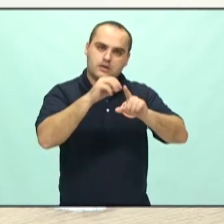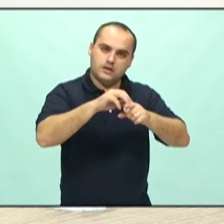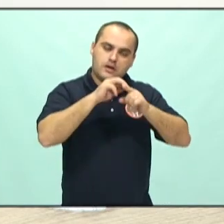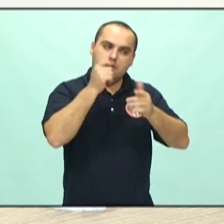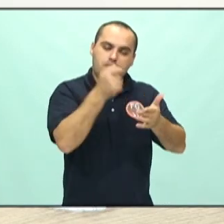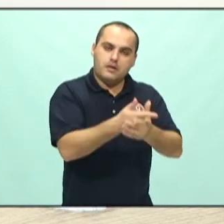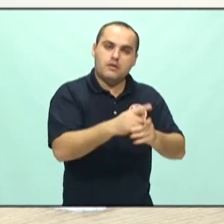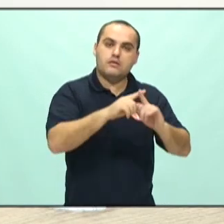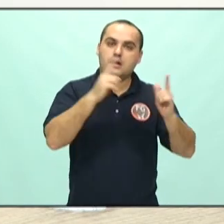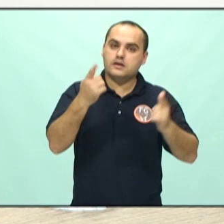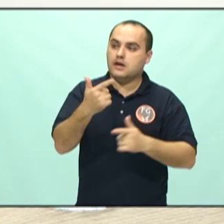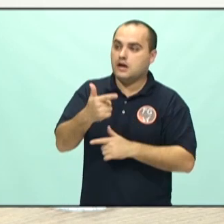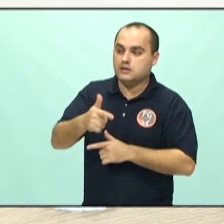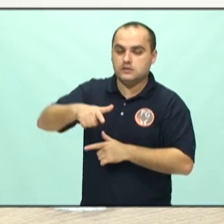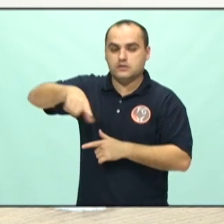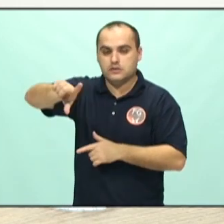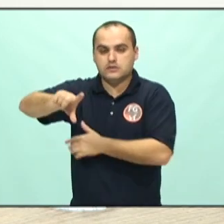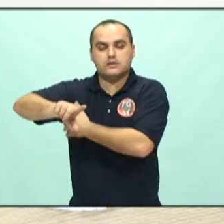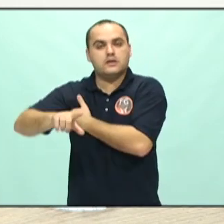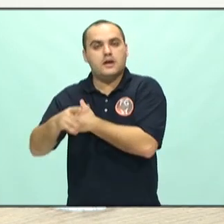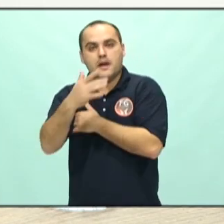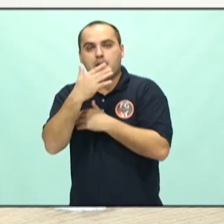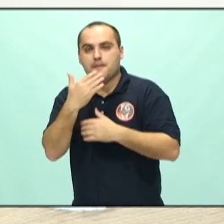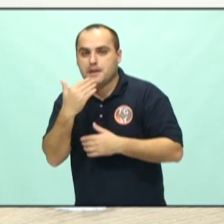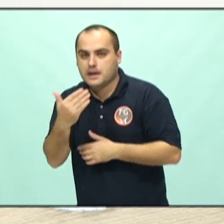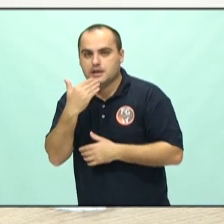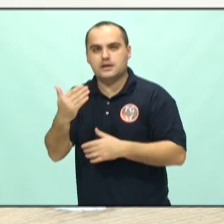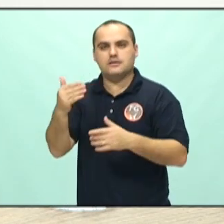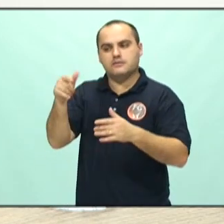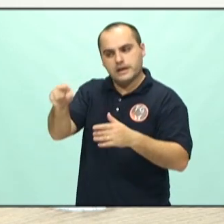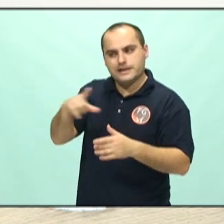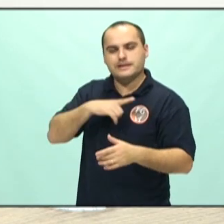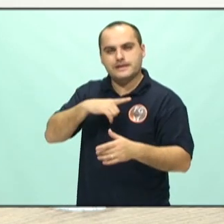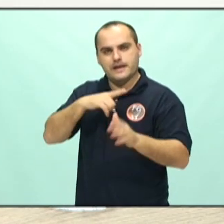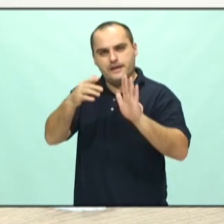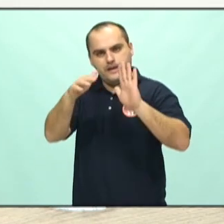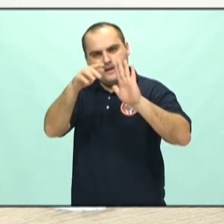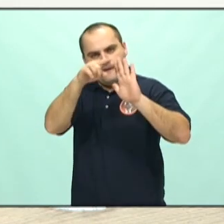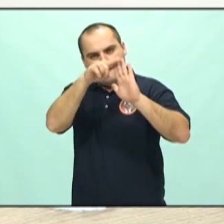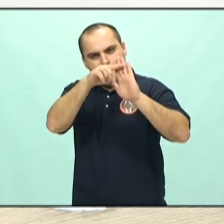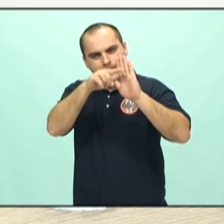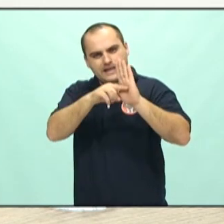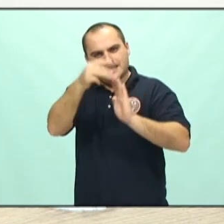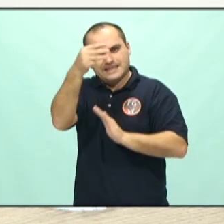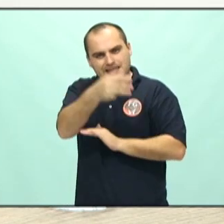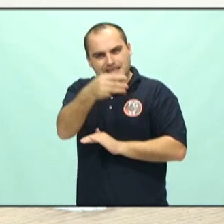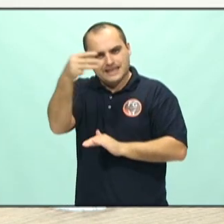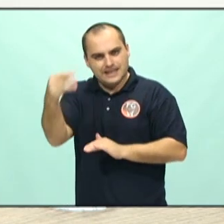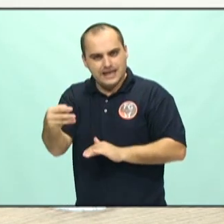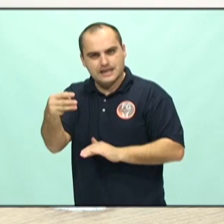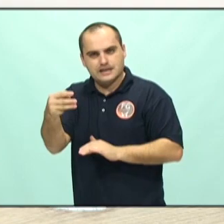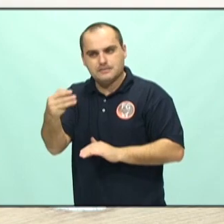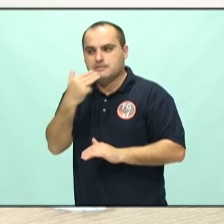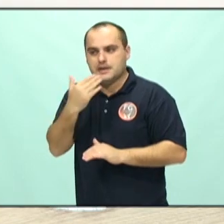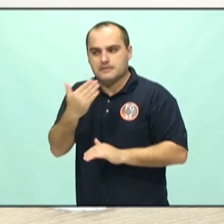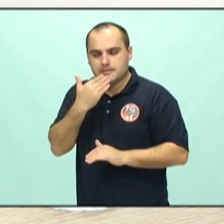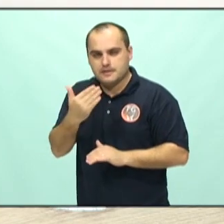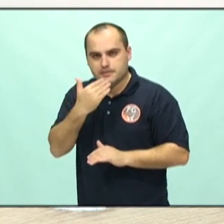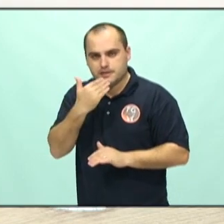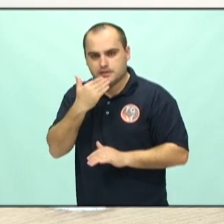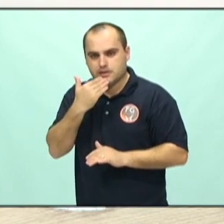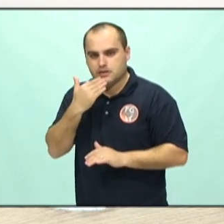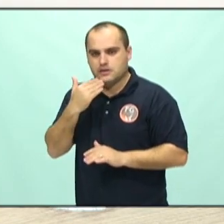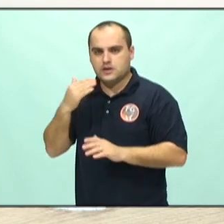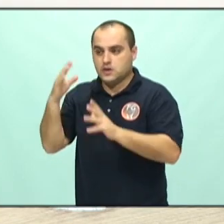mas as demais reivindicações, que nós tínhamos um rol ali de 33 reivindicações, na sua